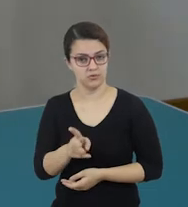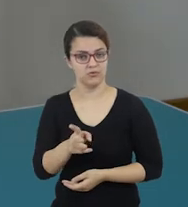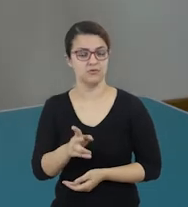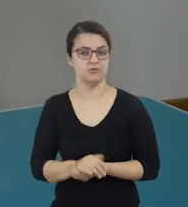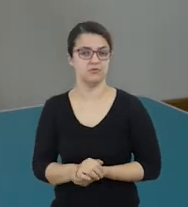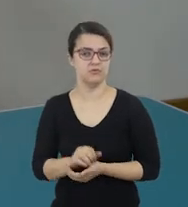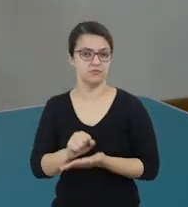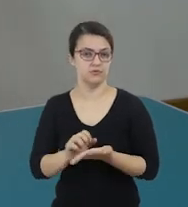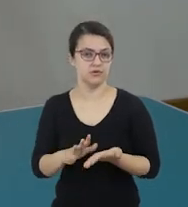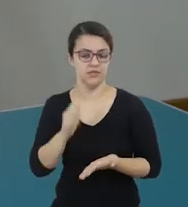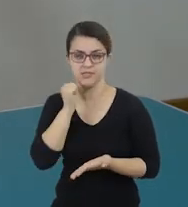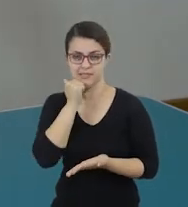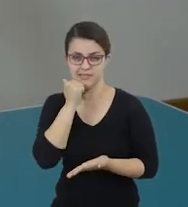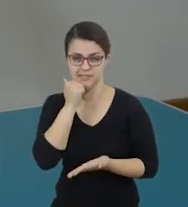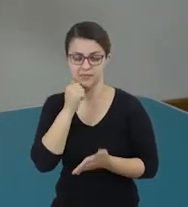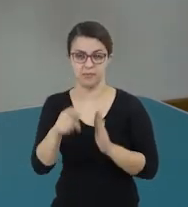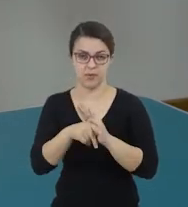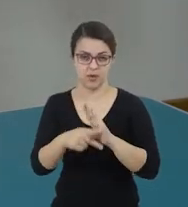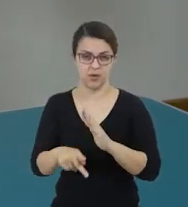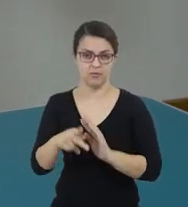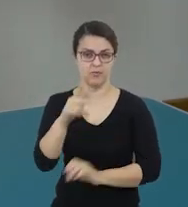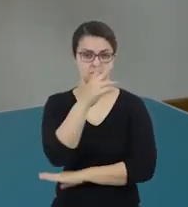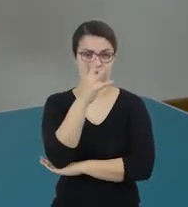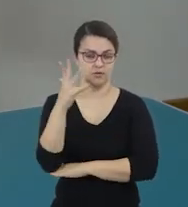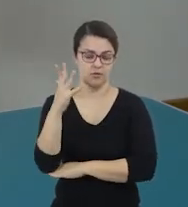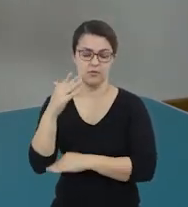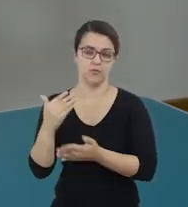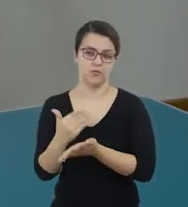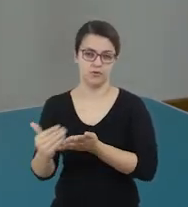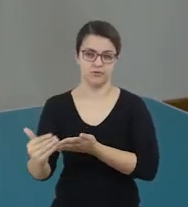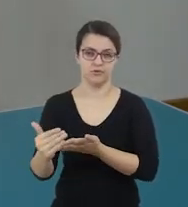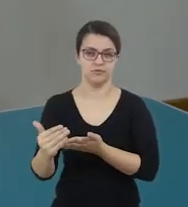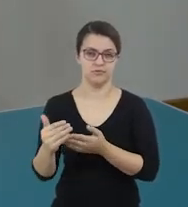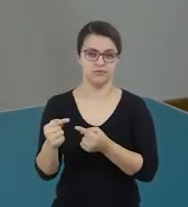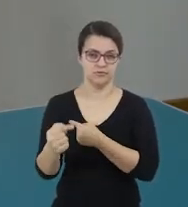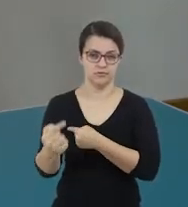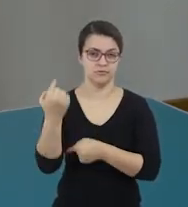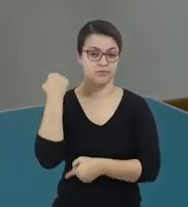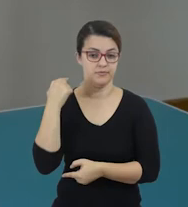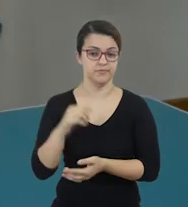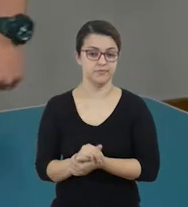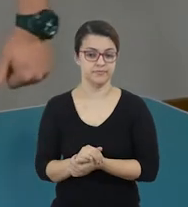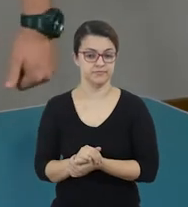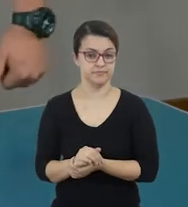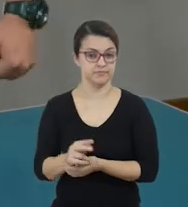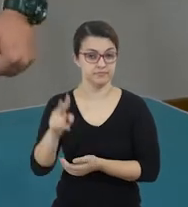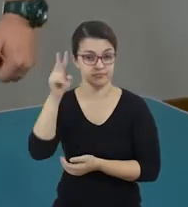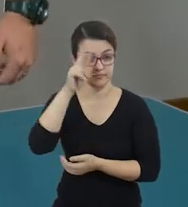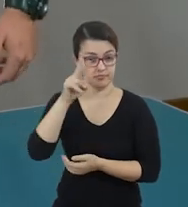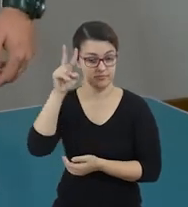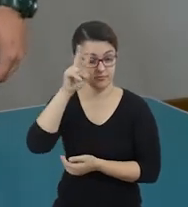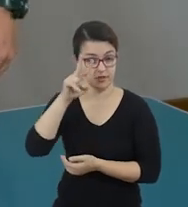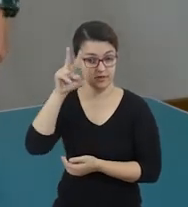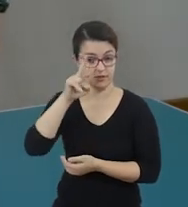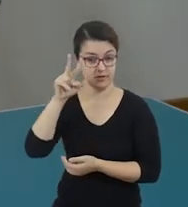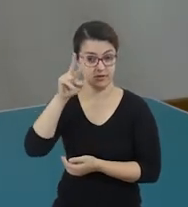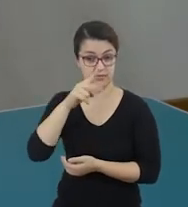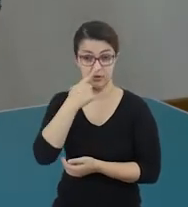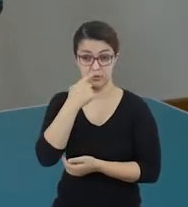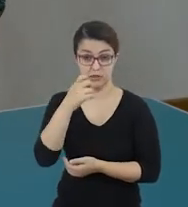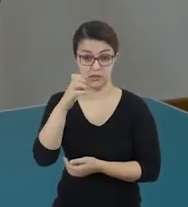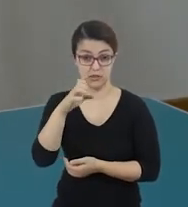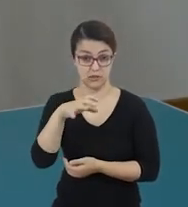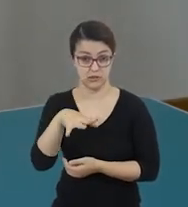Continuando na nossa matéria de ciências da natureza que nós já começamos nas semanas passadas, onde nós falamos sobre a coleta seletiva de